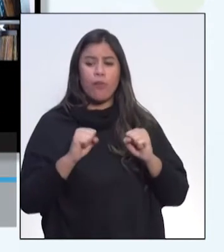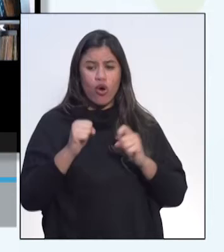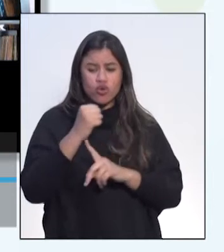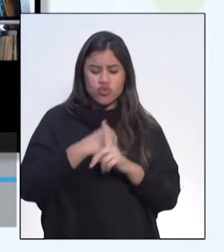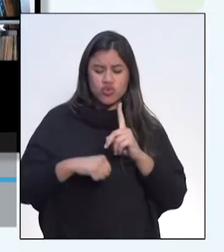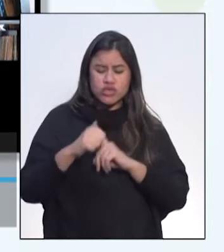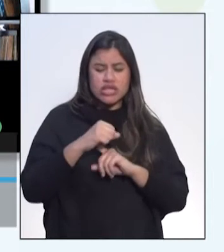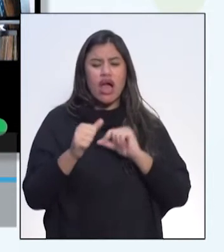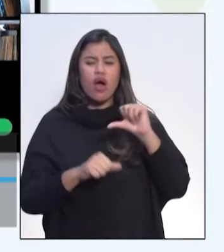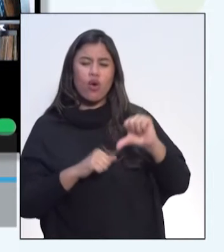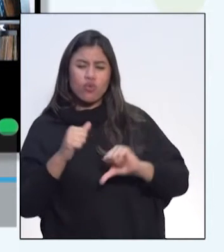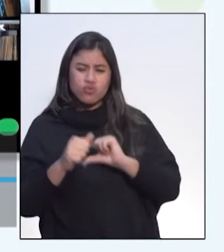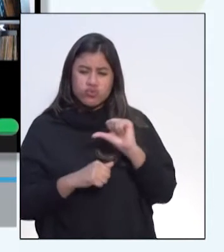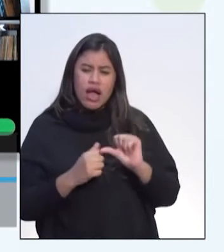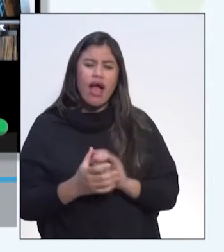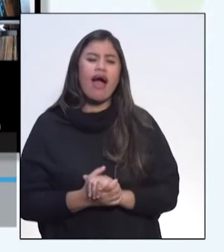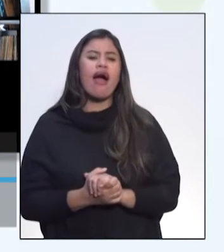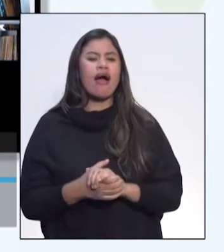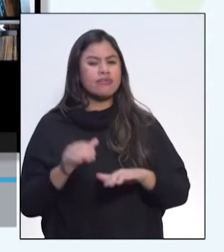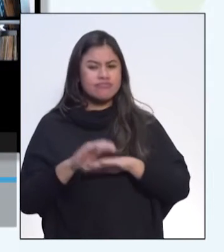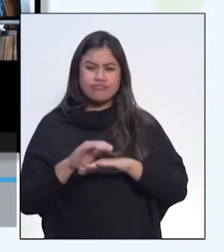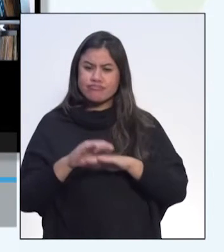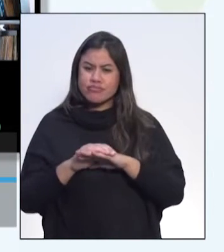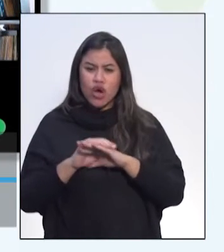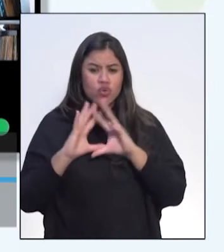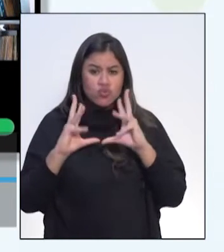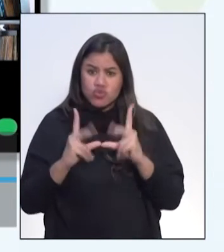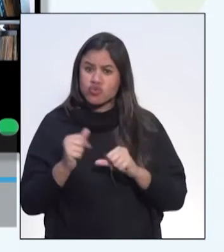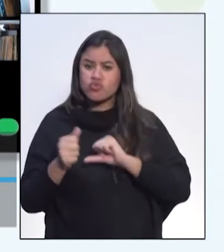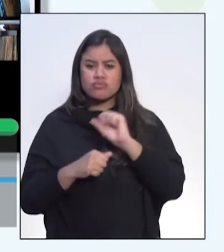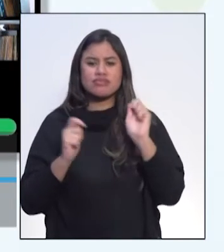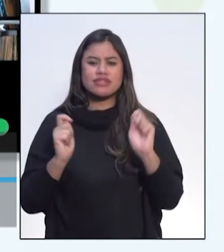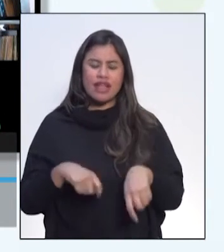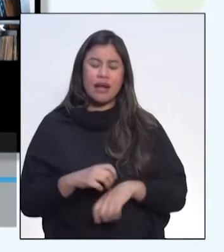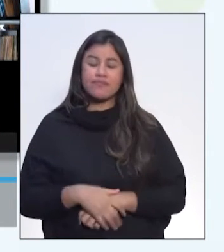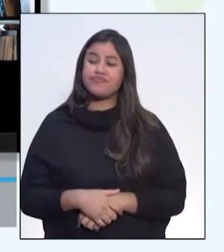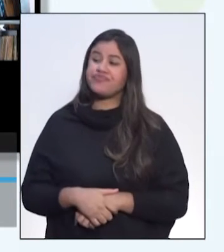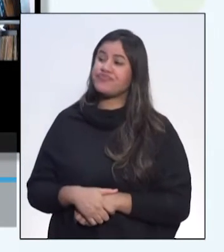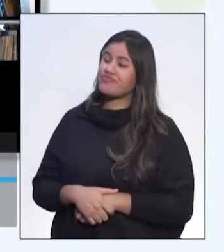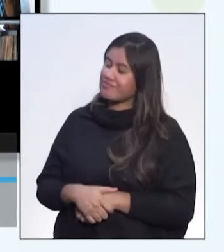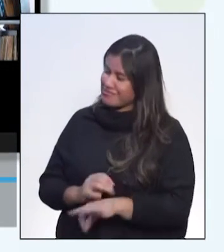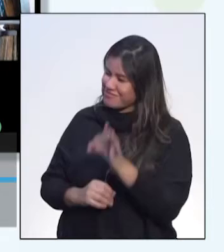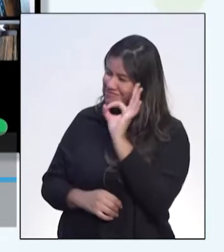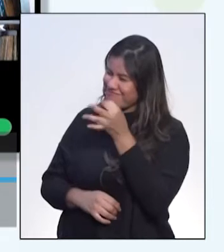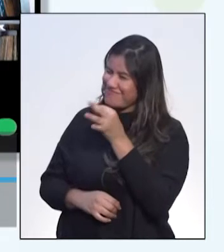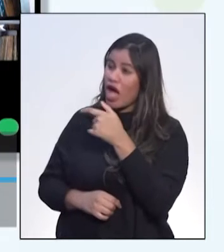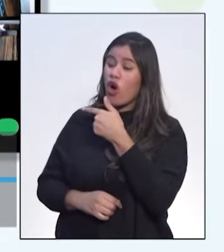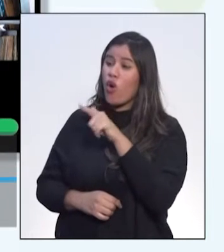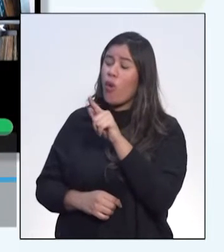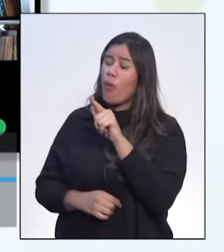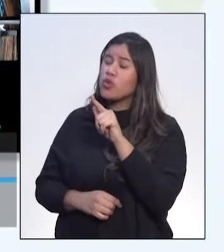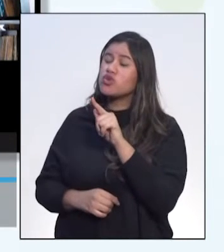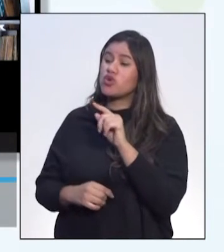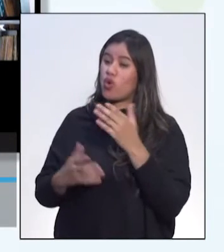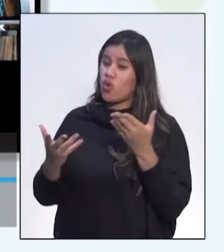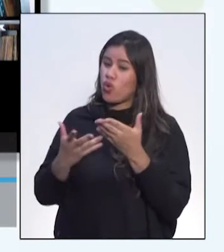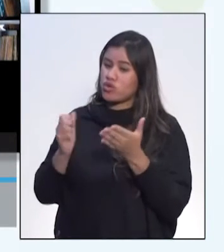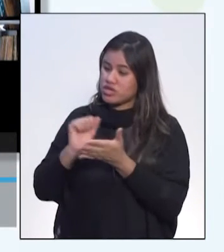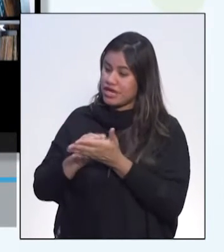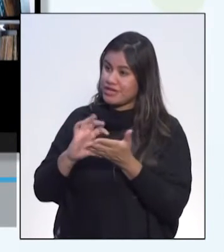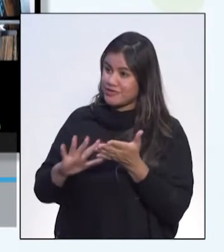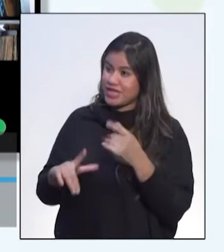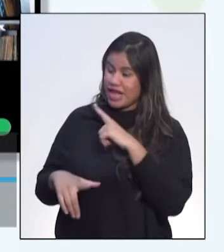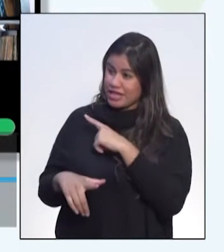pode mudar tudo. E me diga uma coisa, Paulo, a gente fez uma atividade hoje